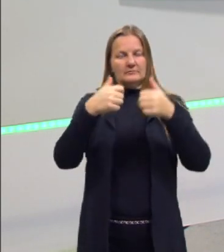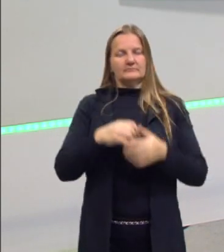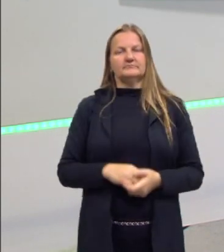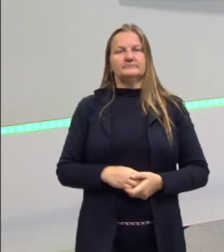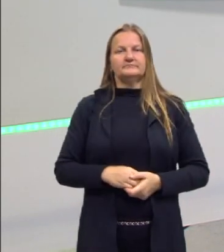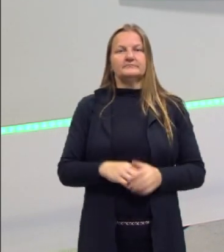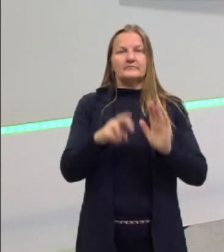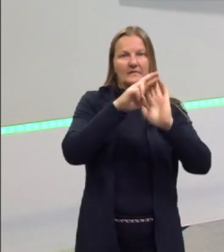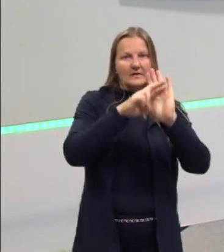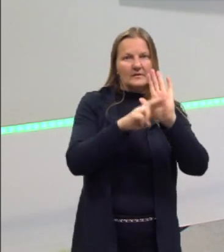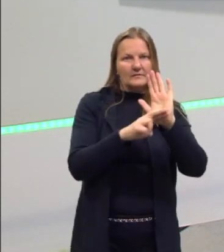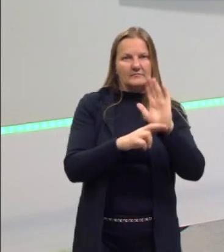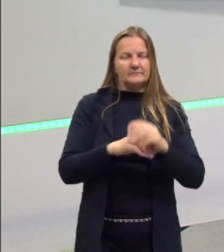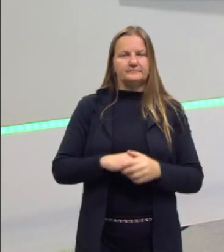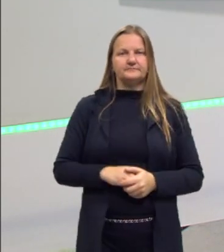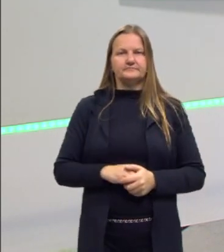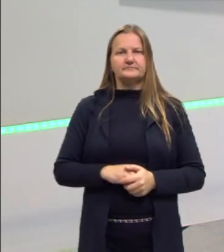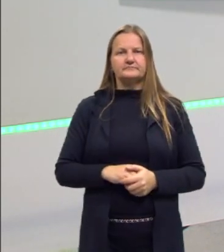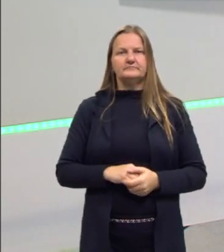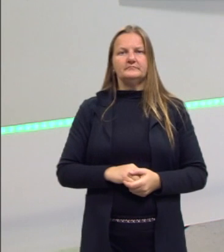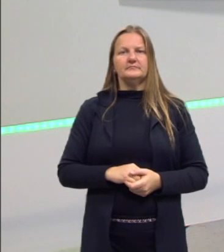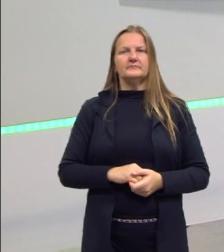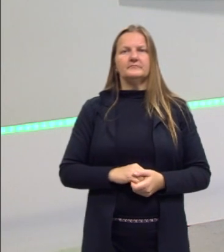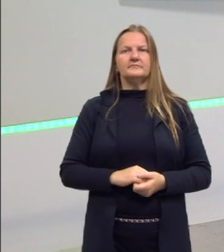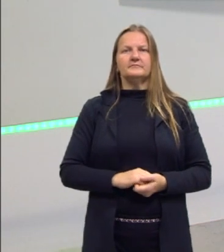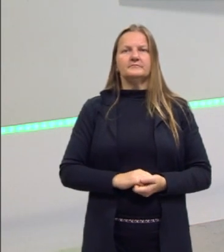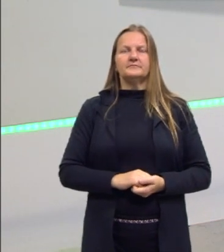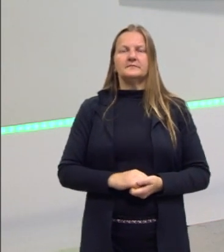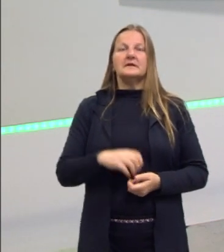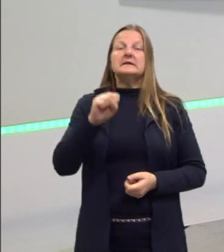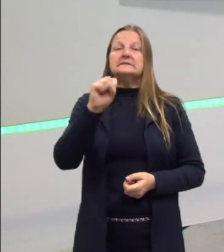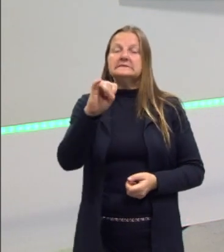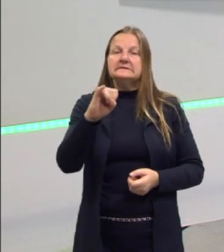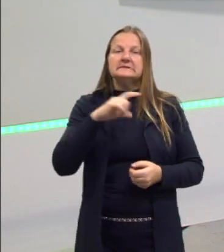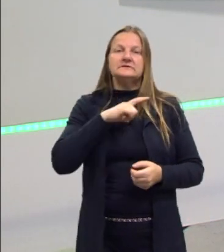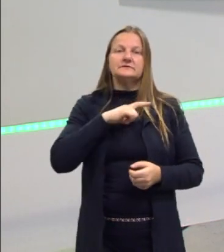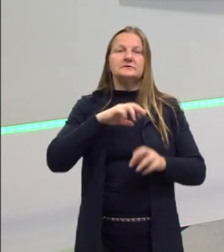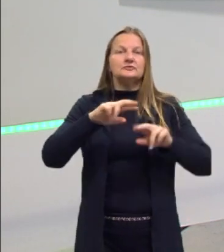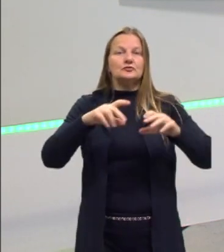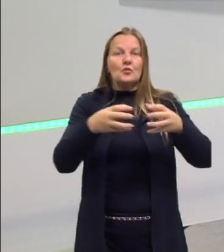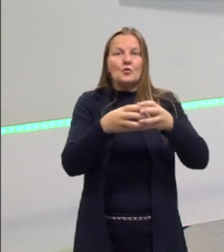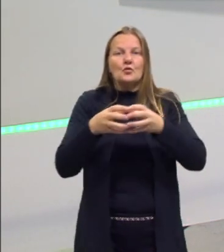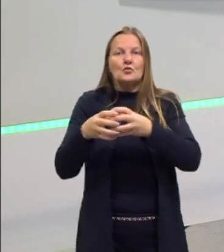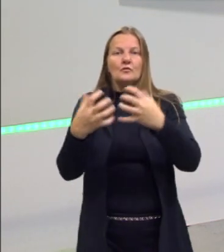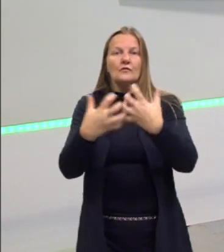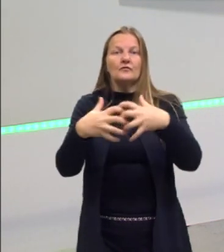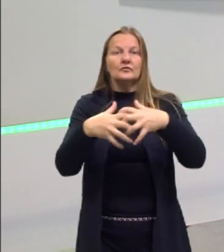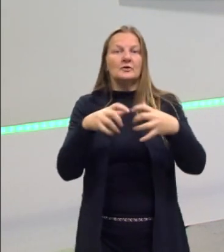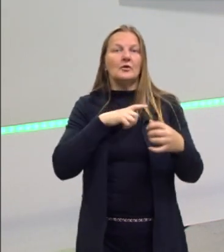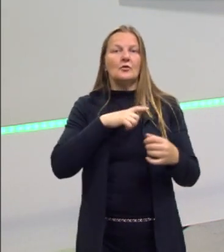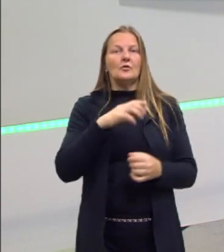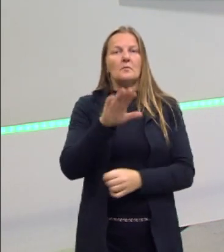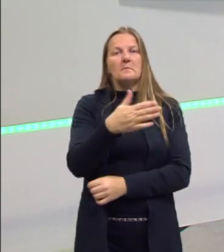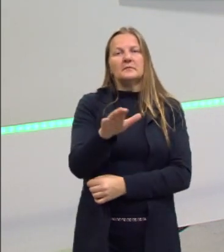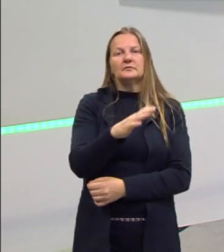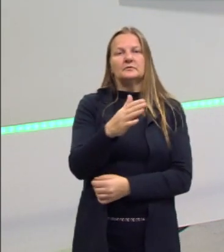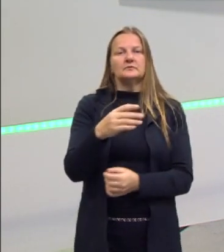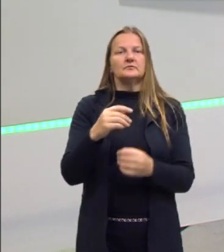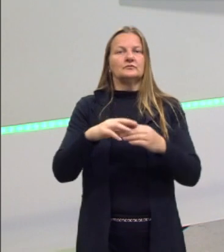quanto no que você tiver em saturação né uma dupla ou tripla ou então se eu tiver um grupo funcional que a partir daí dos